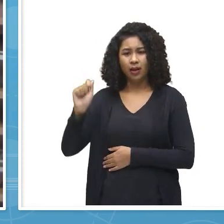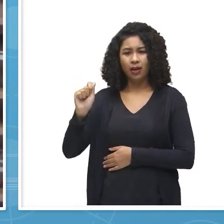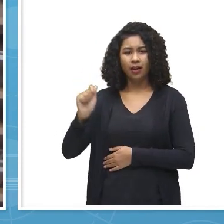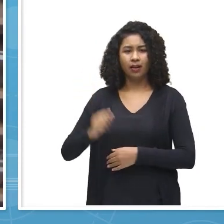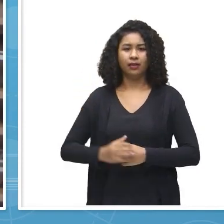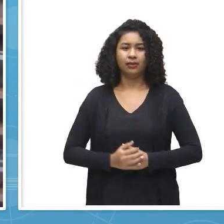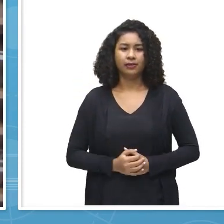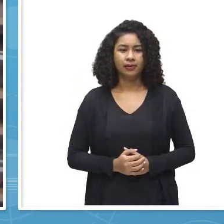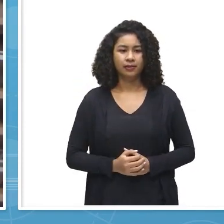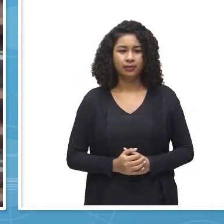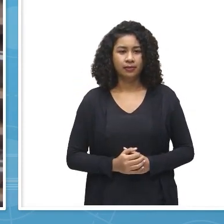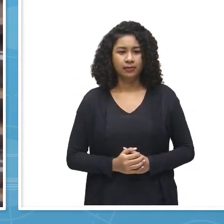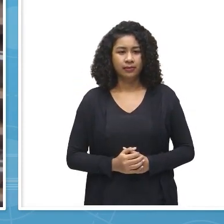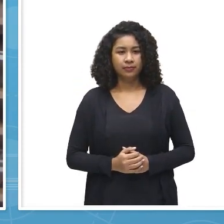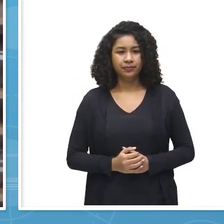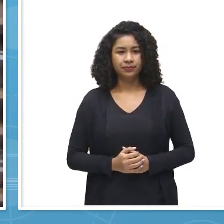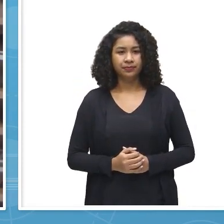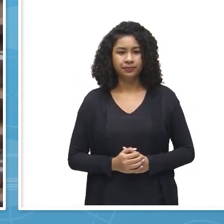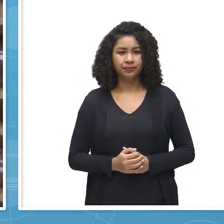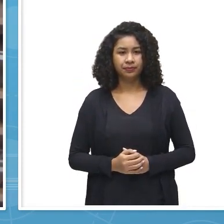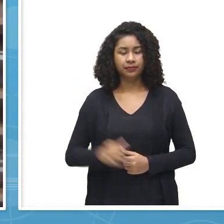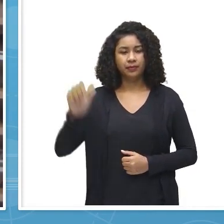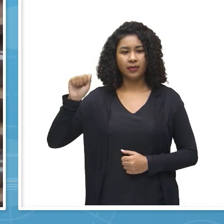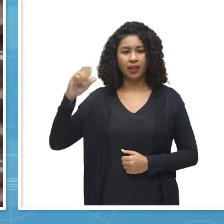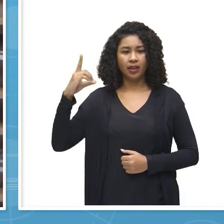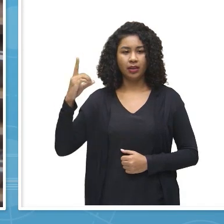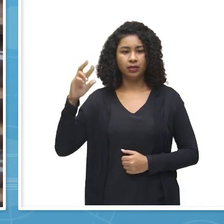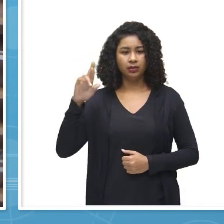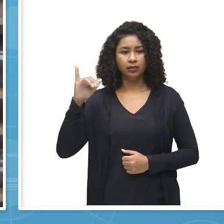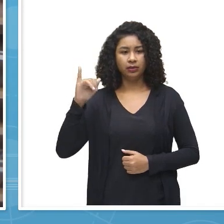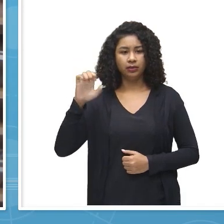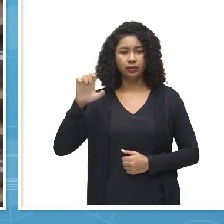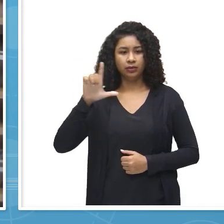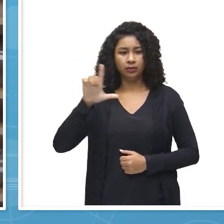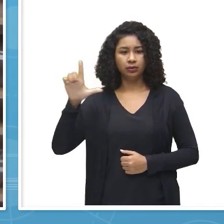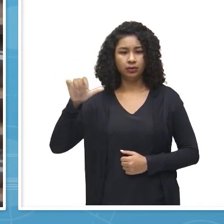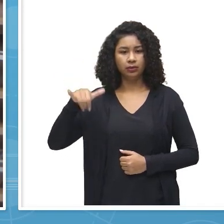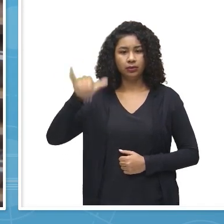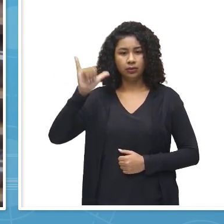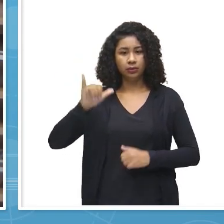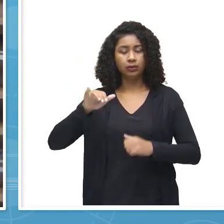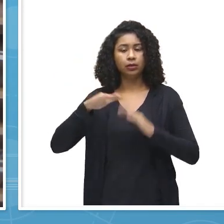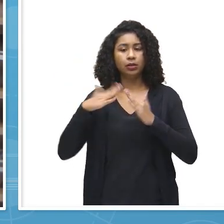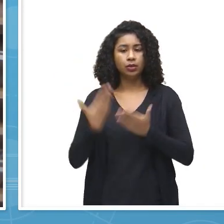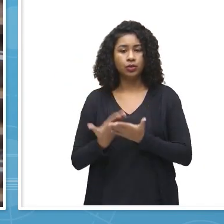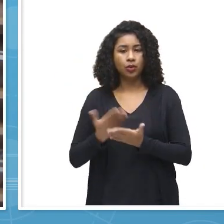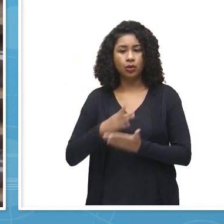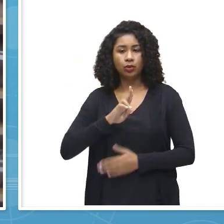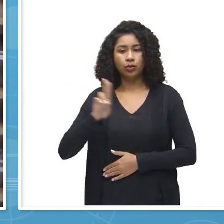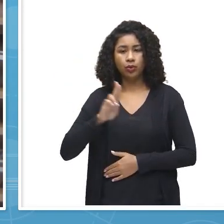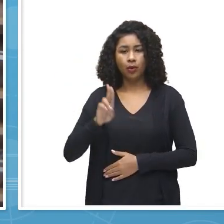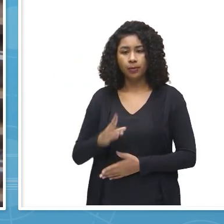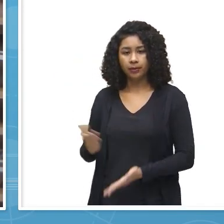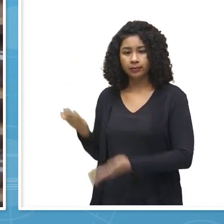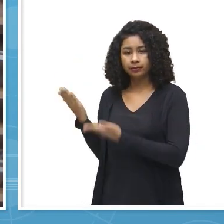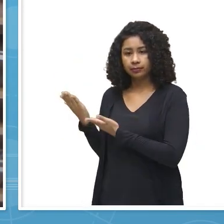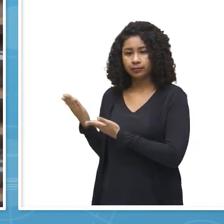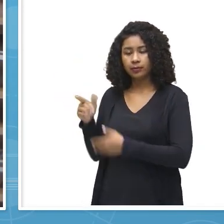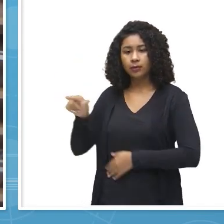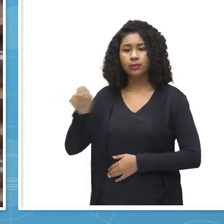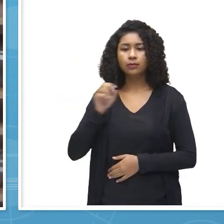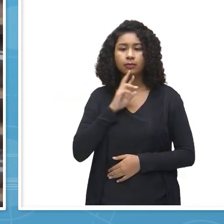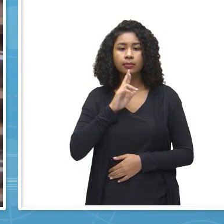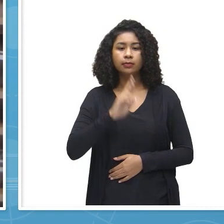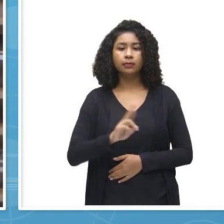corrigir essa alternativa. A Adriele, da escola Zilda Armes, ela colocou a letra B.